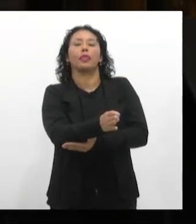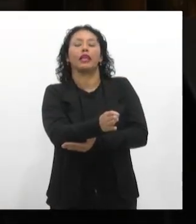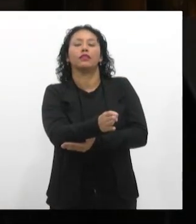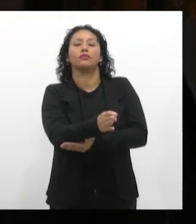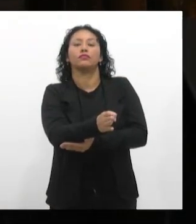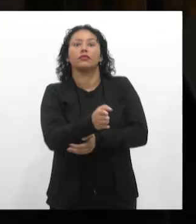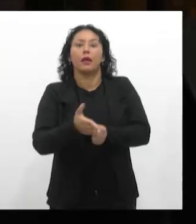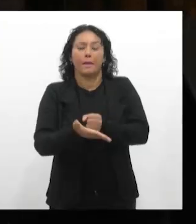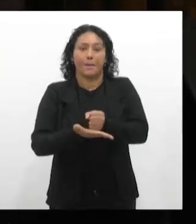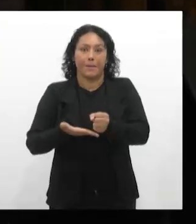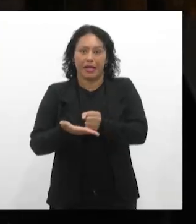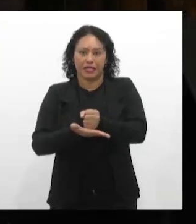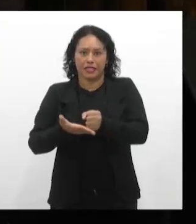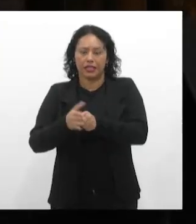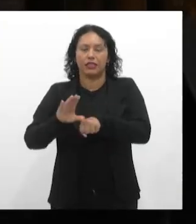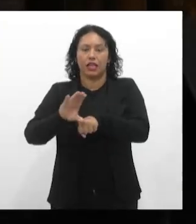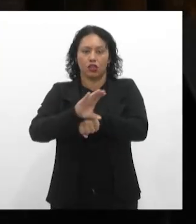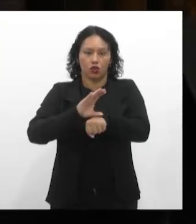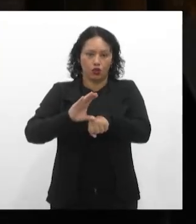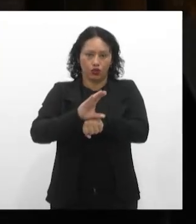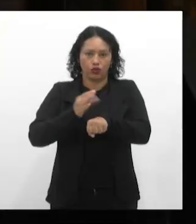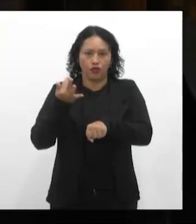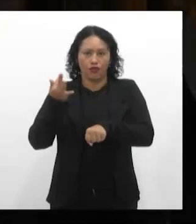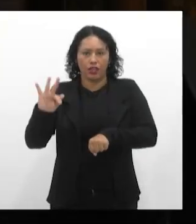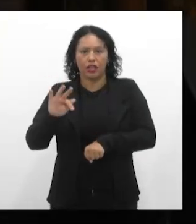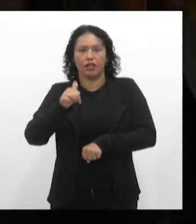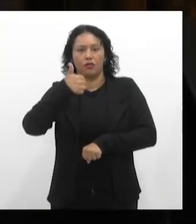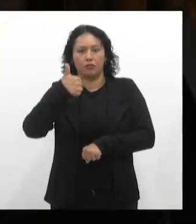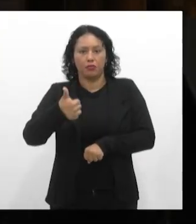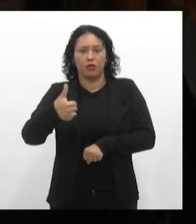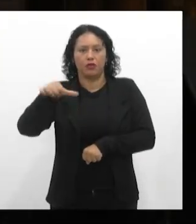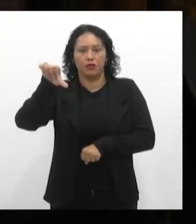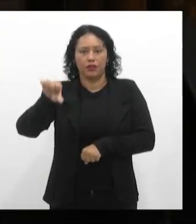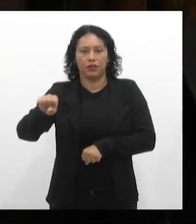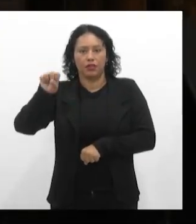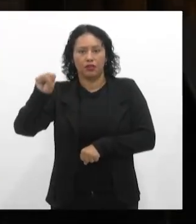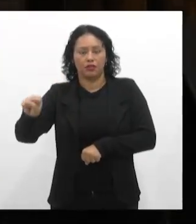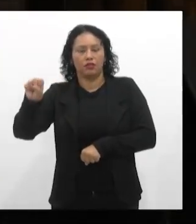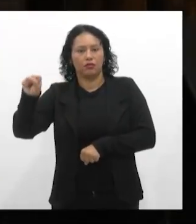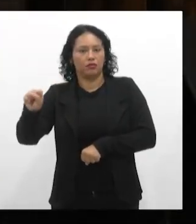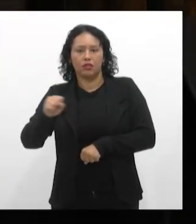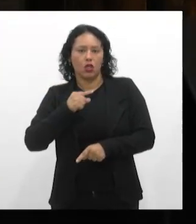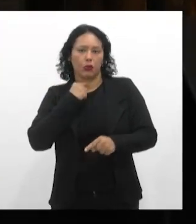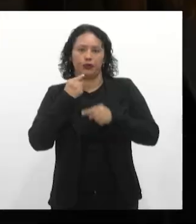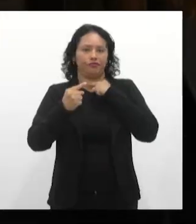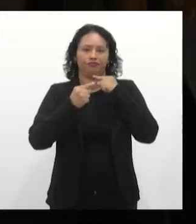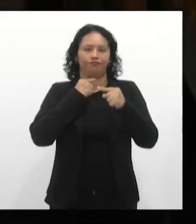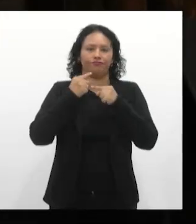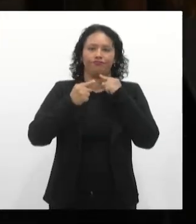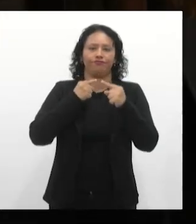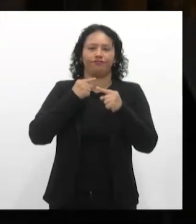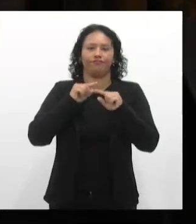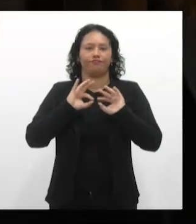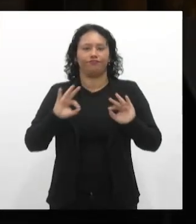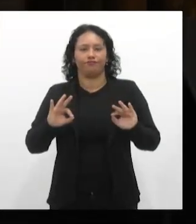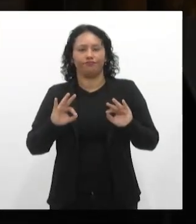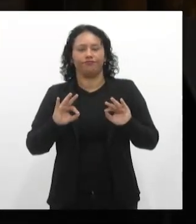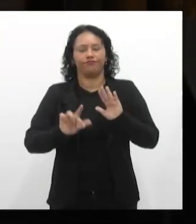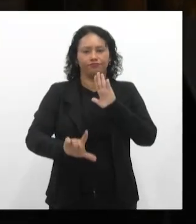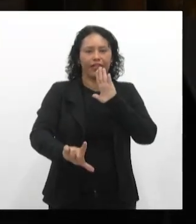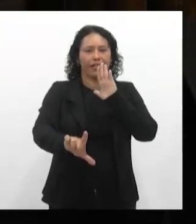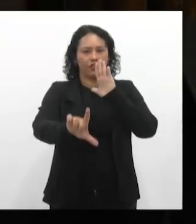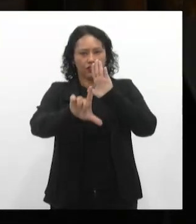respaldado na Constituição de 88, eu não tenho dúvida nenhuma que a legislação